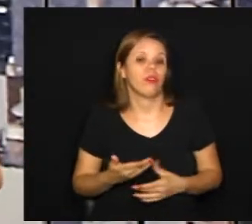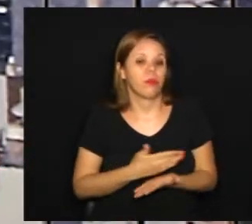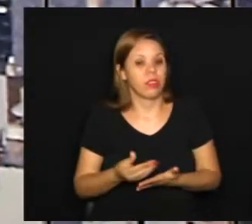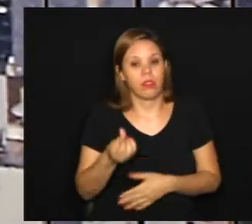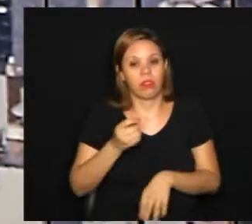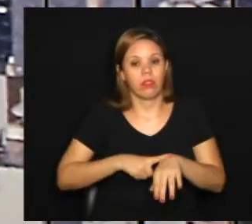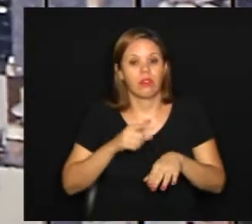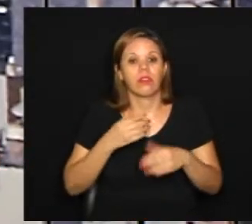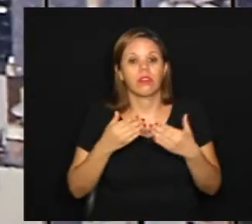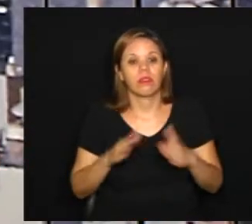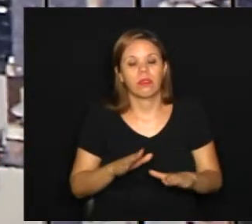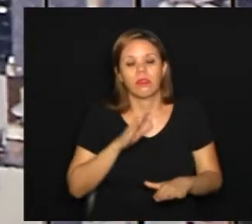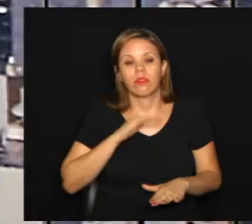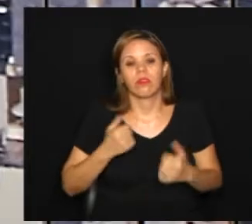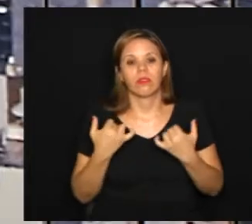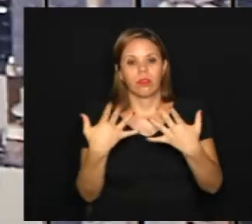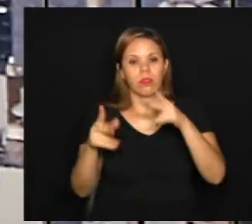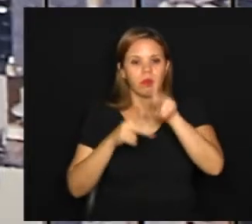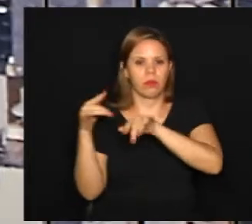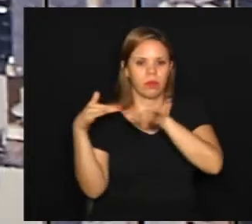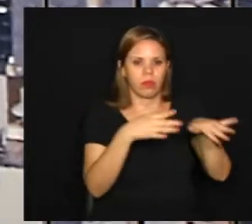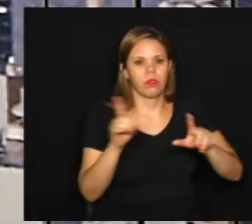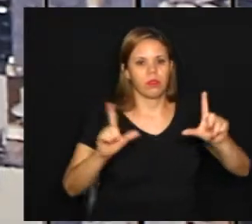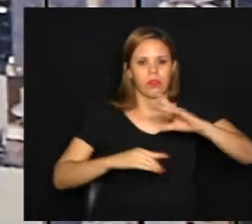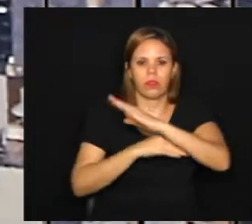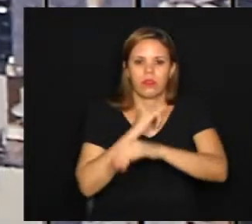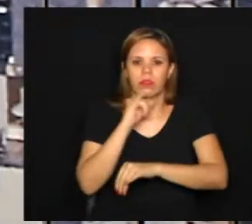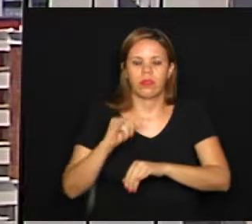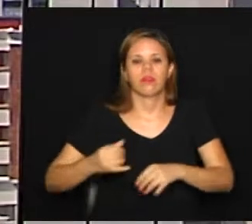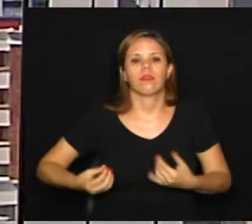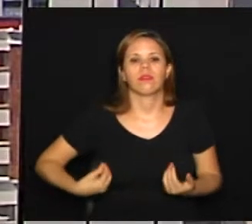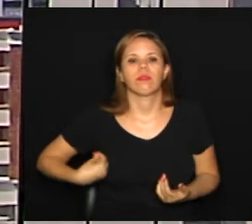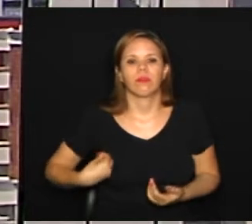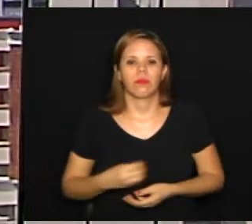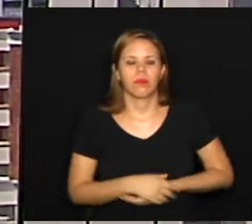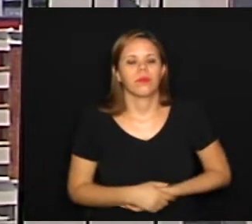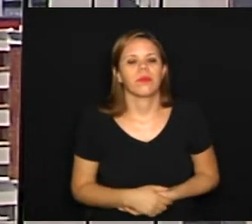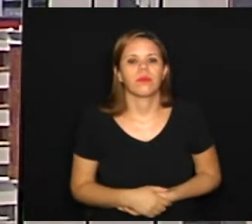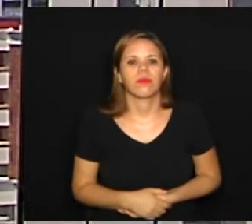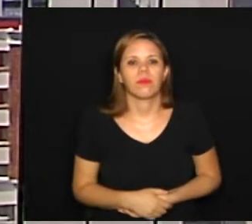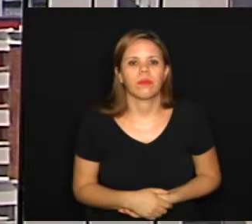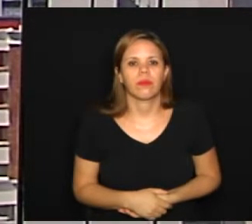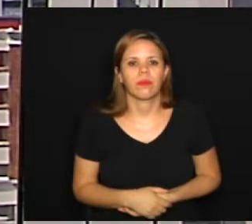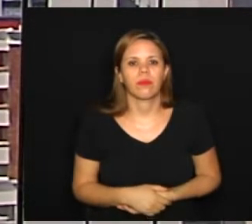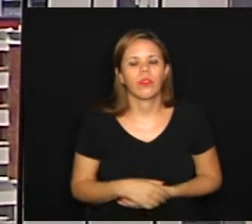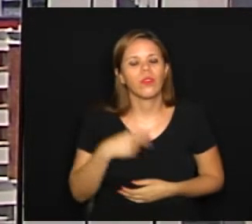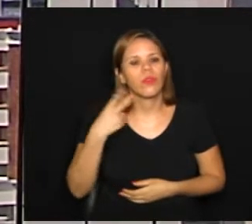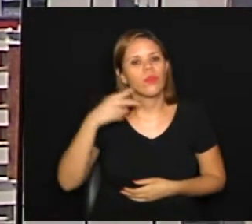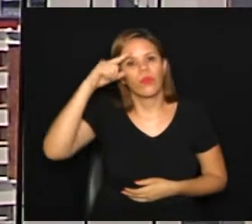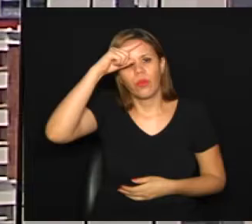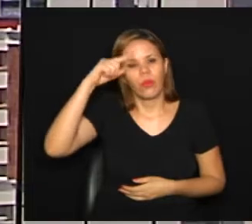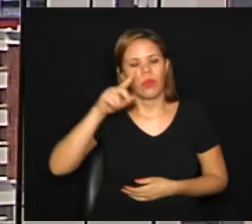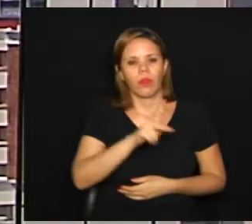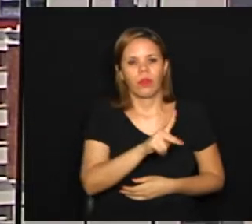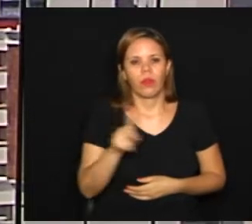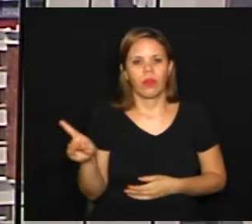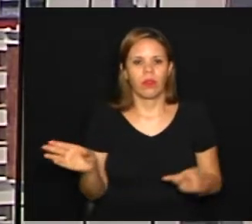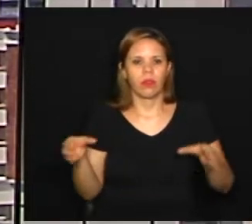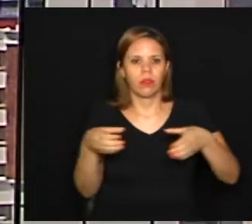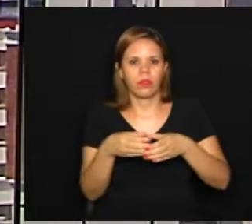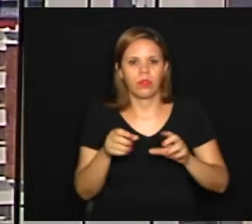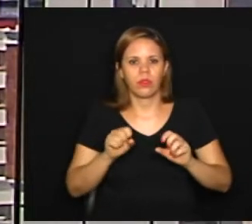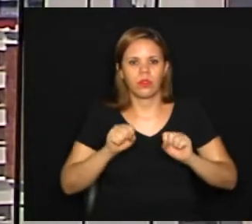aberta ao público. A TV Câmara Campinas, claro, transmite ao vivo. O vereador Felipe Marquesi, que é o presidente da Comissão